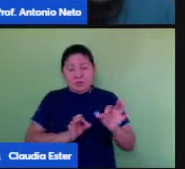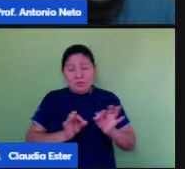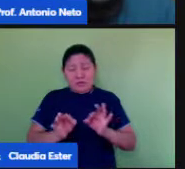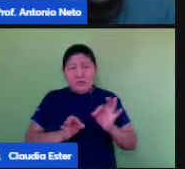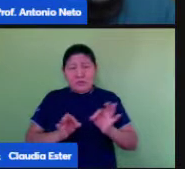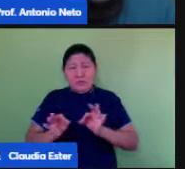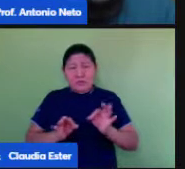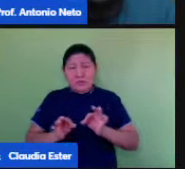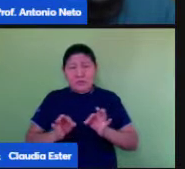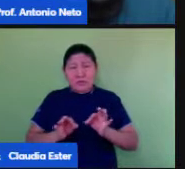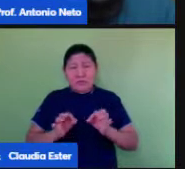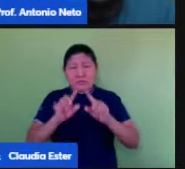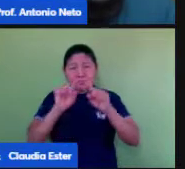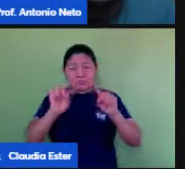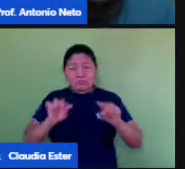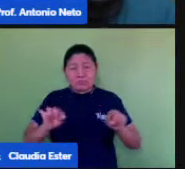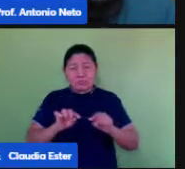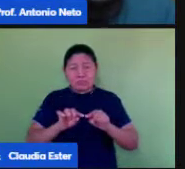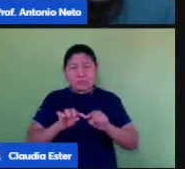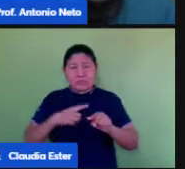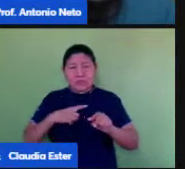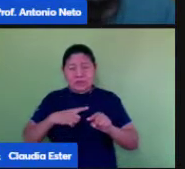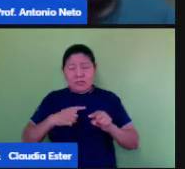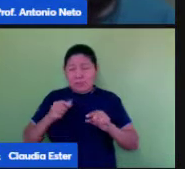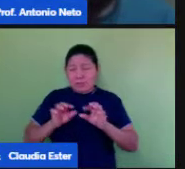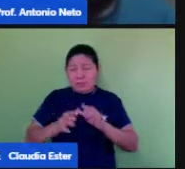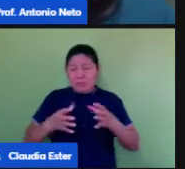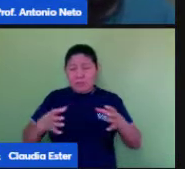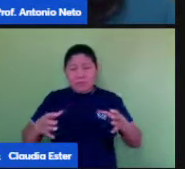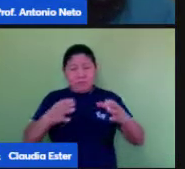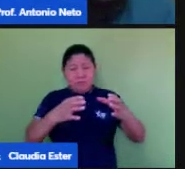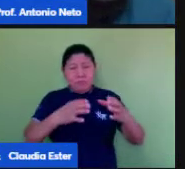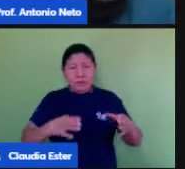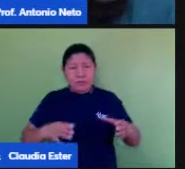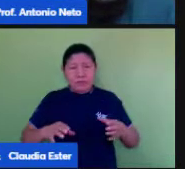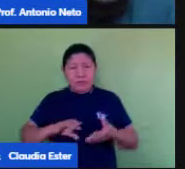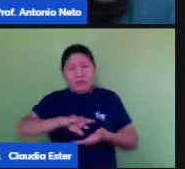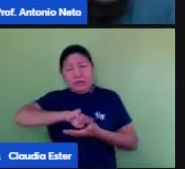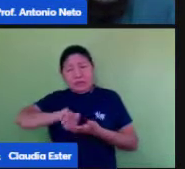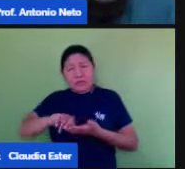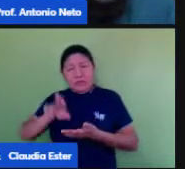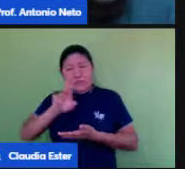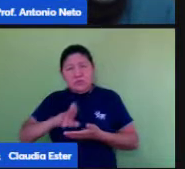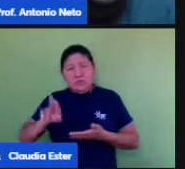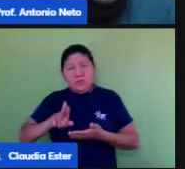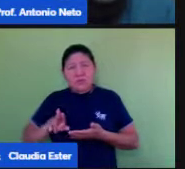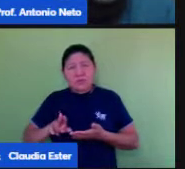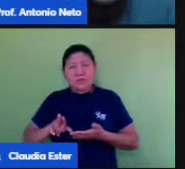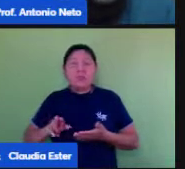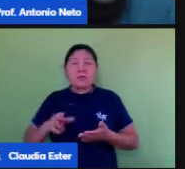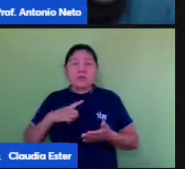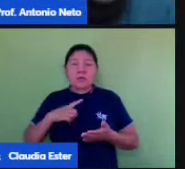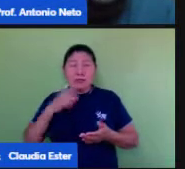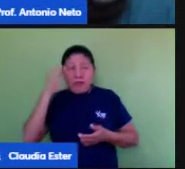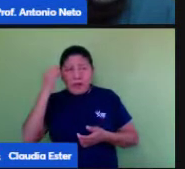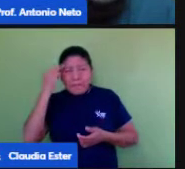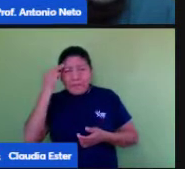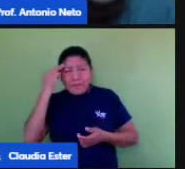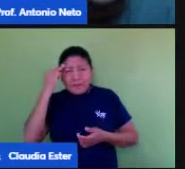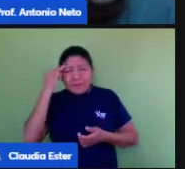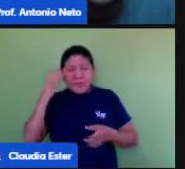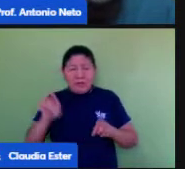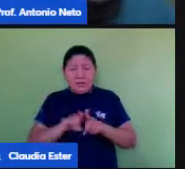organização retangular e proporcionalidade, utilizando estratégias diversas, como cálculo por estimativa, cálculo mental e